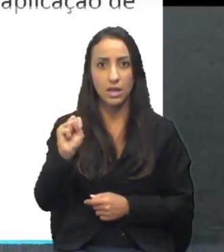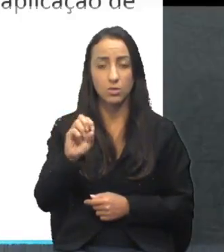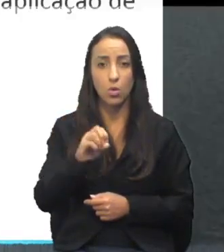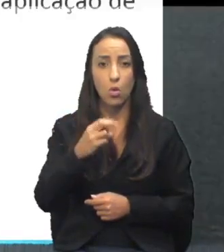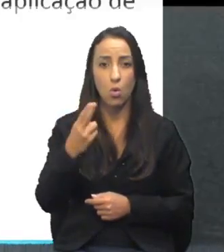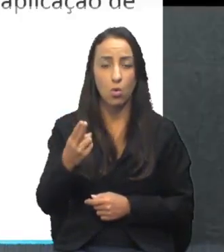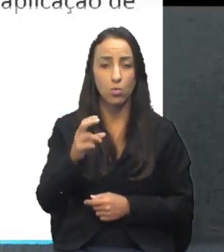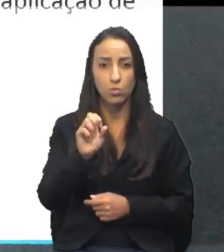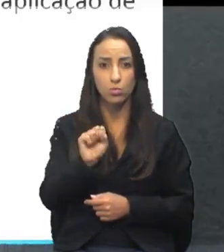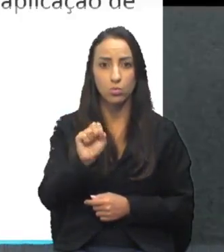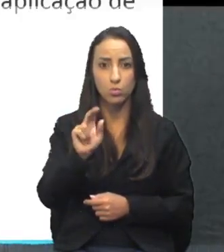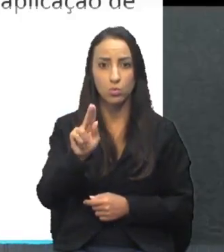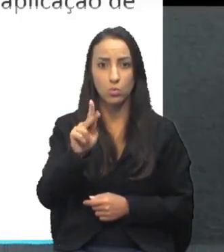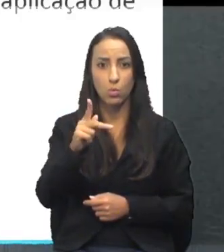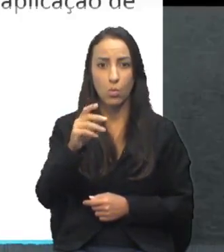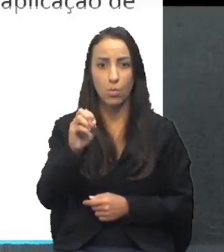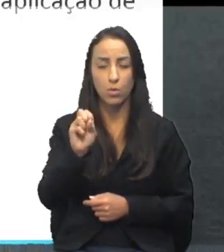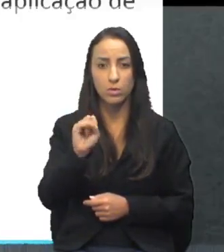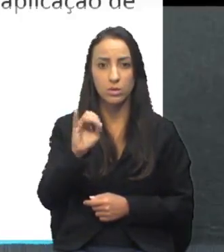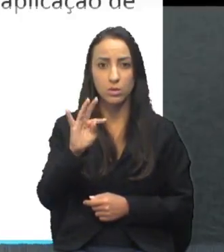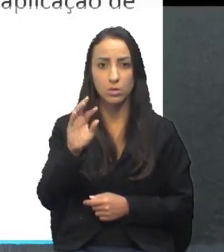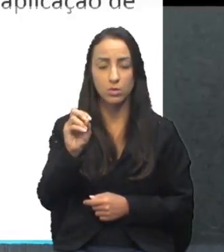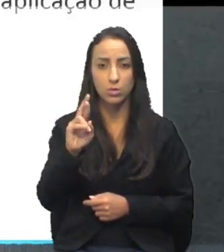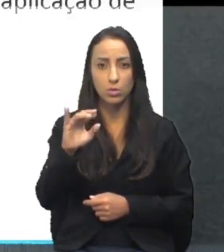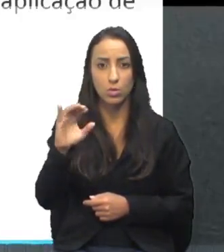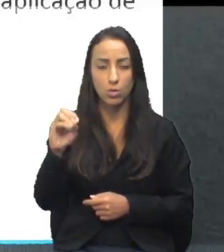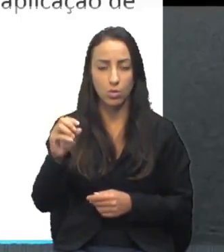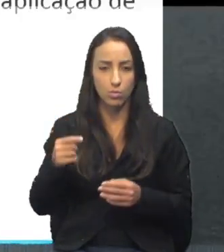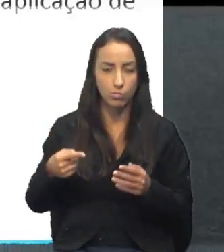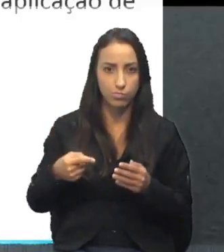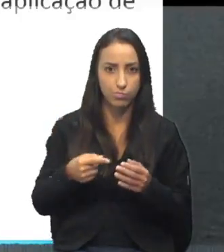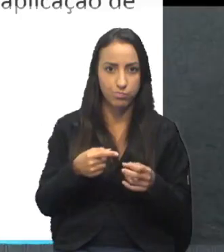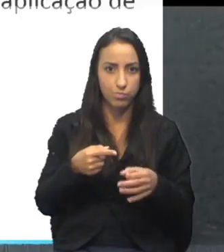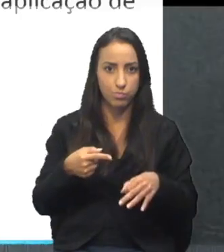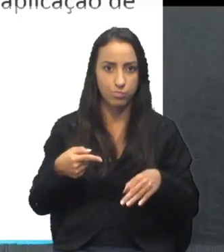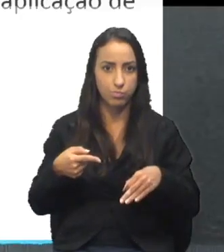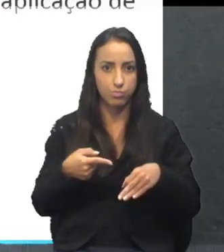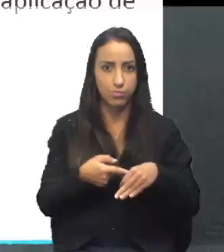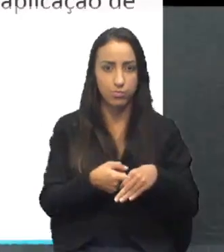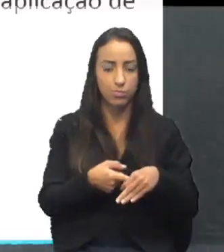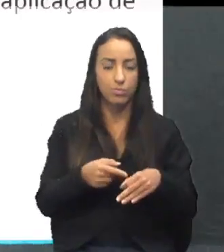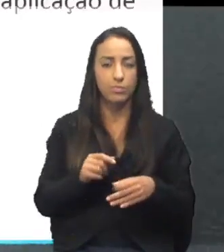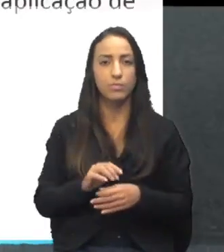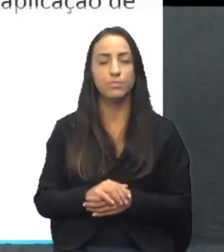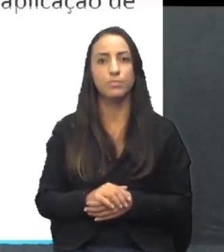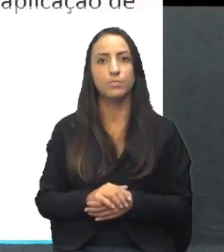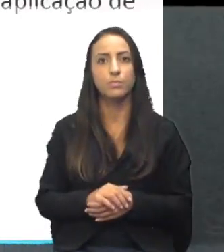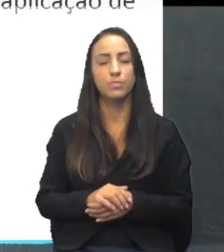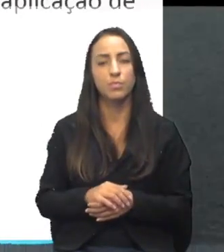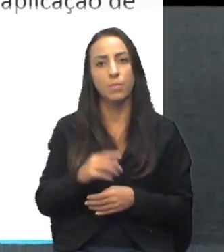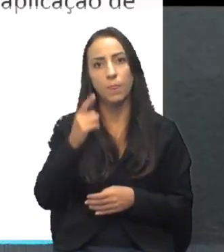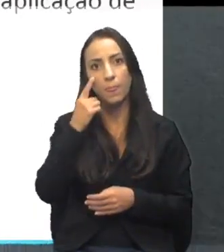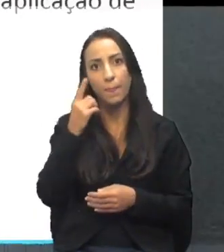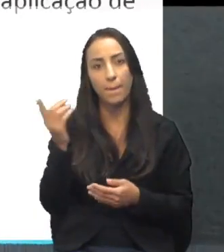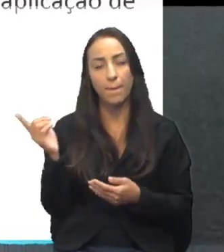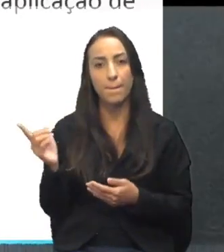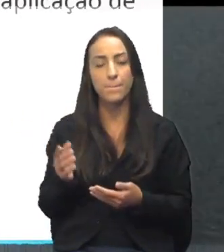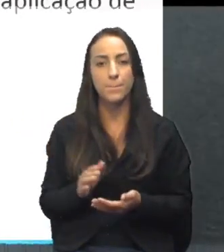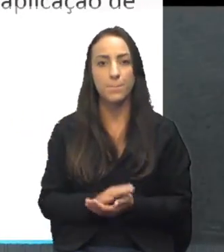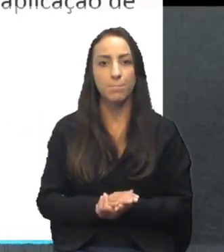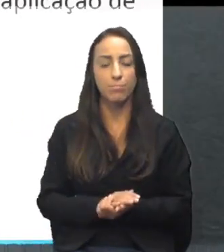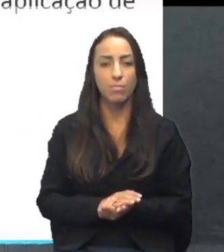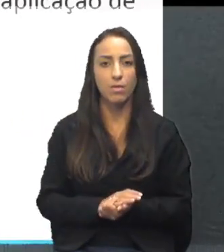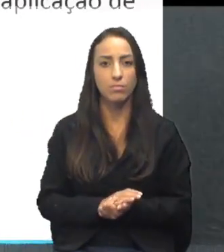alguns exames ginecológicos. Então, nós utilizamos principalmente essa posição para